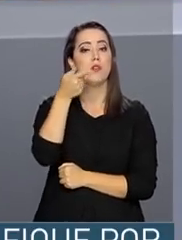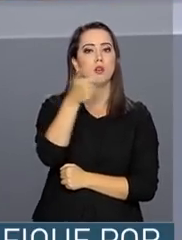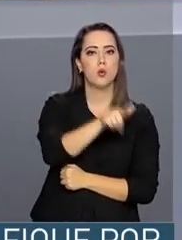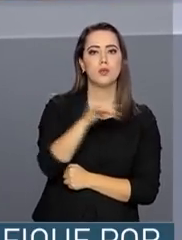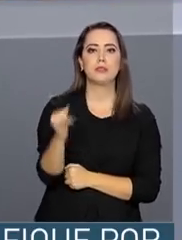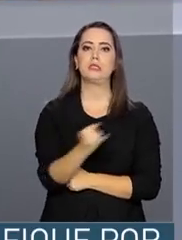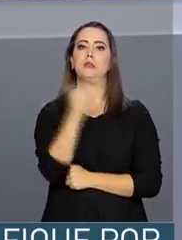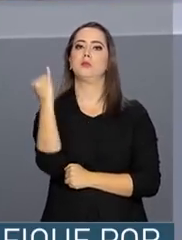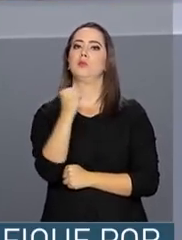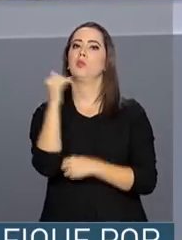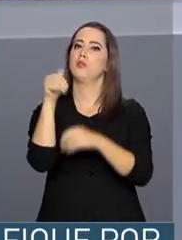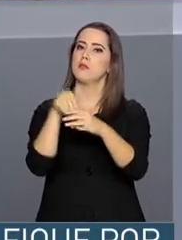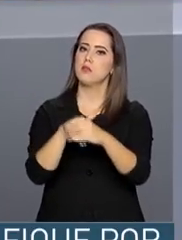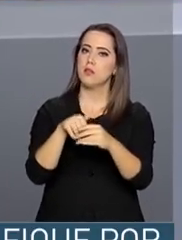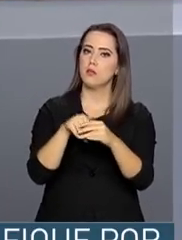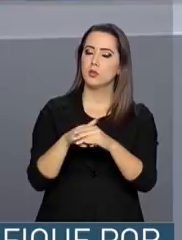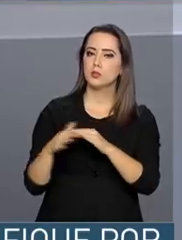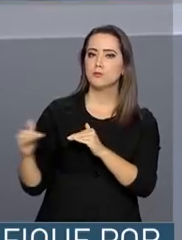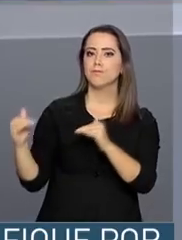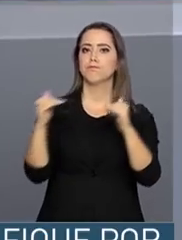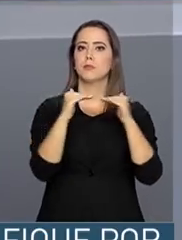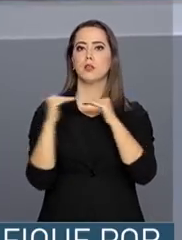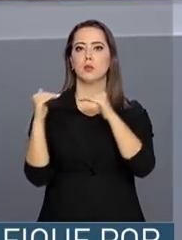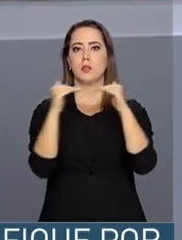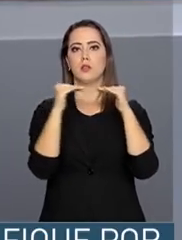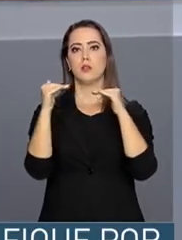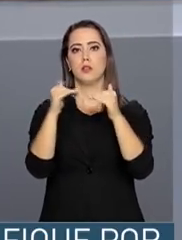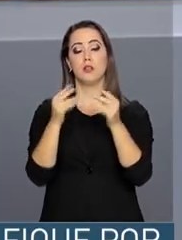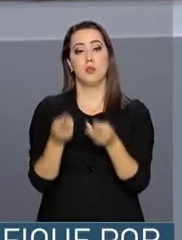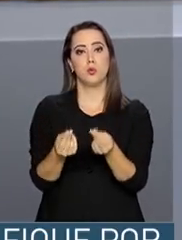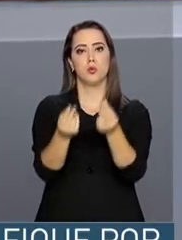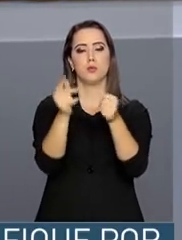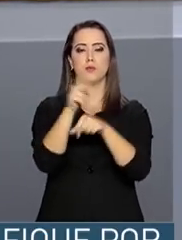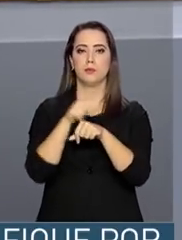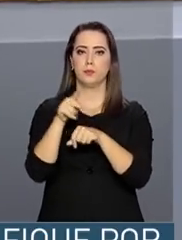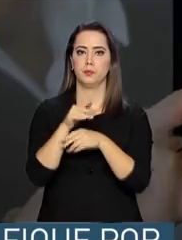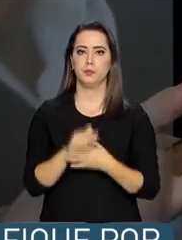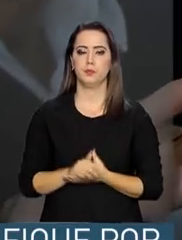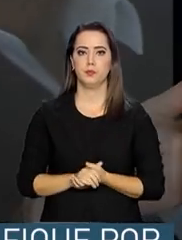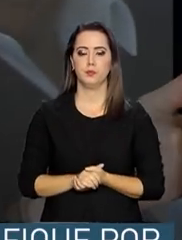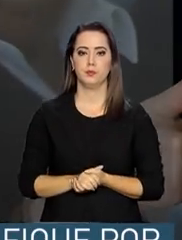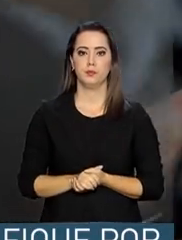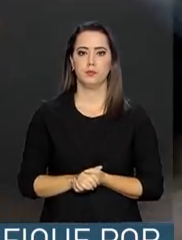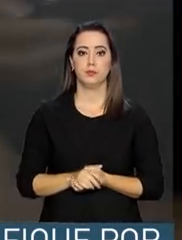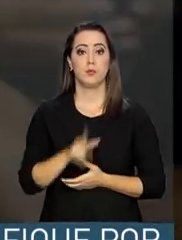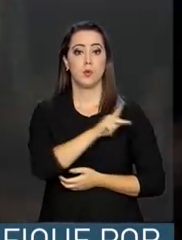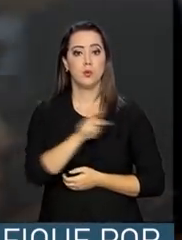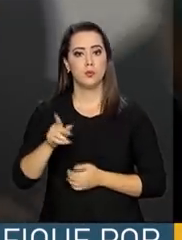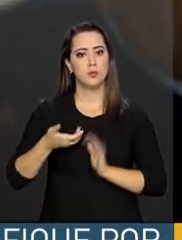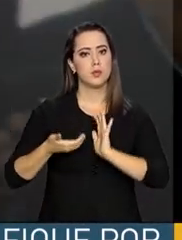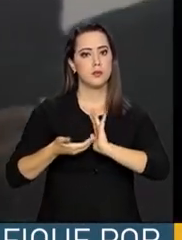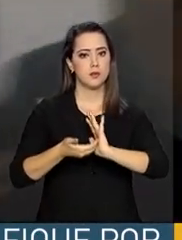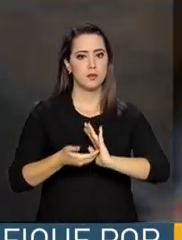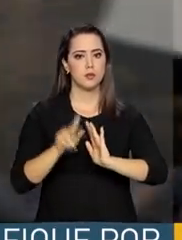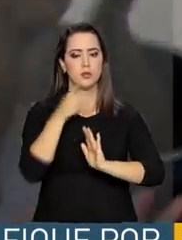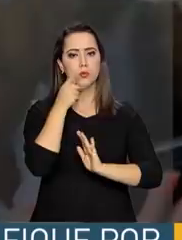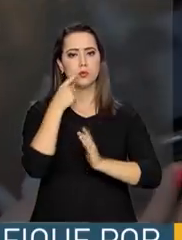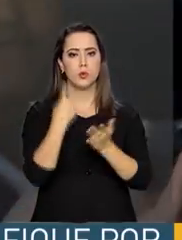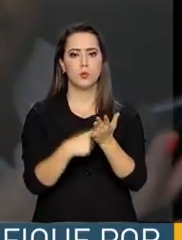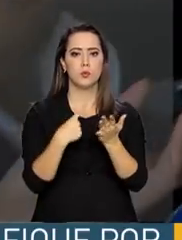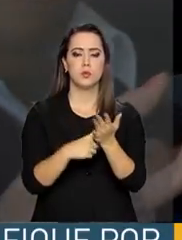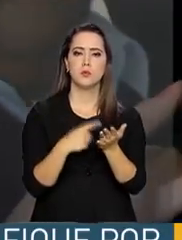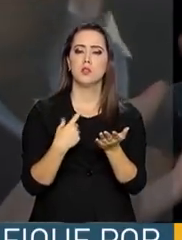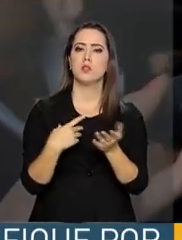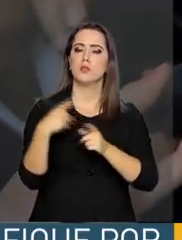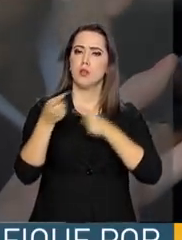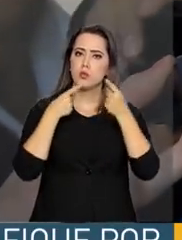a afirmar a importância da votação para o equilíbrio das contas do país. O presidente Rodrigo Maia marcou o início da